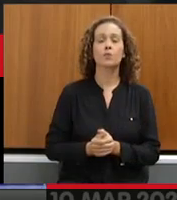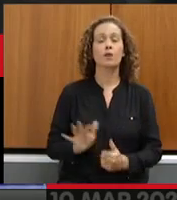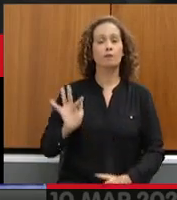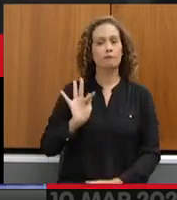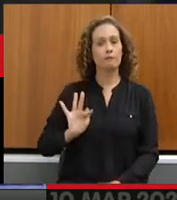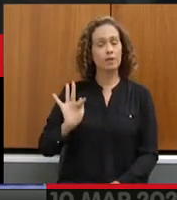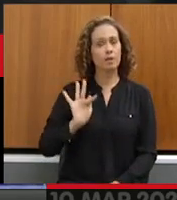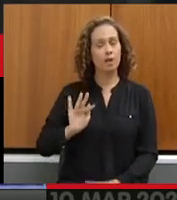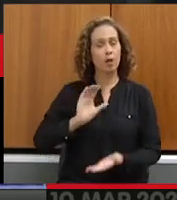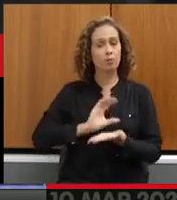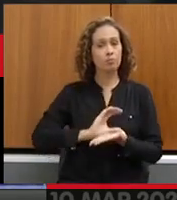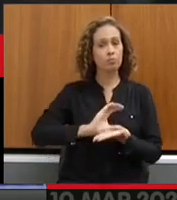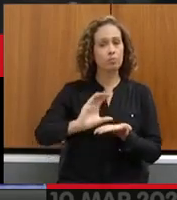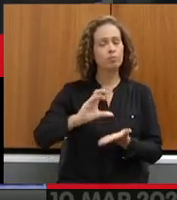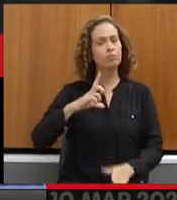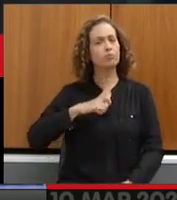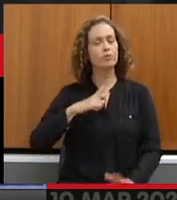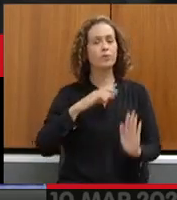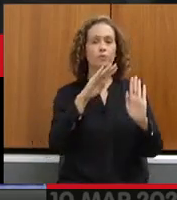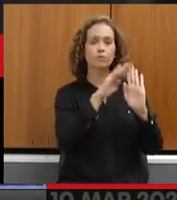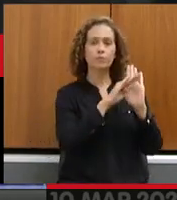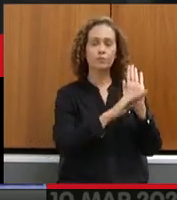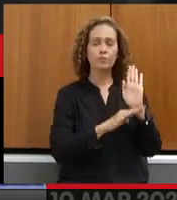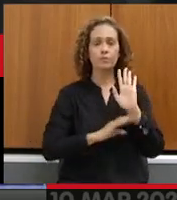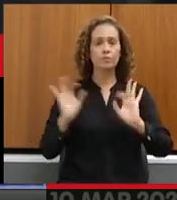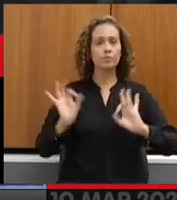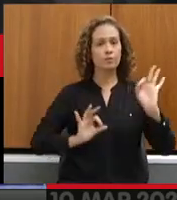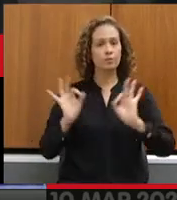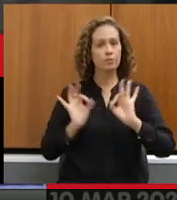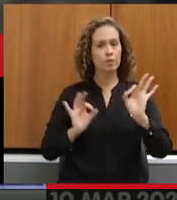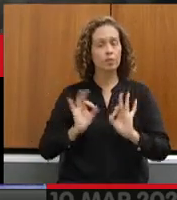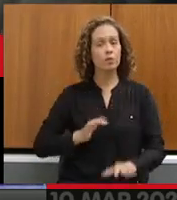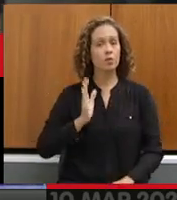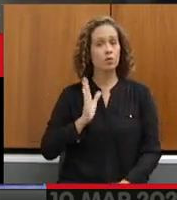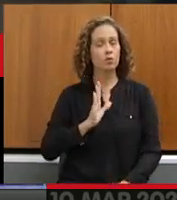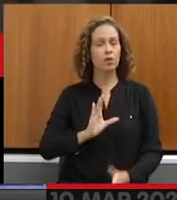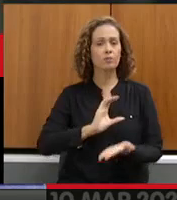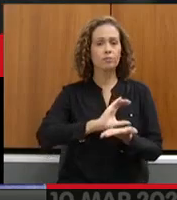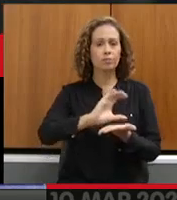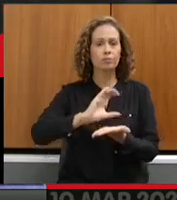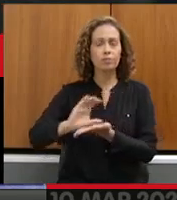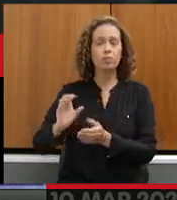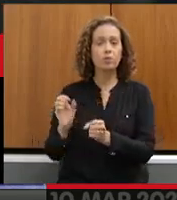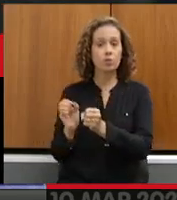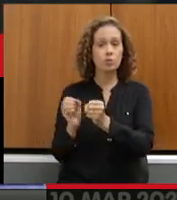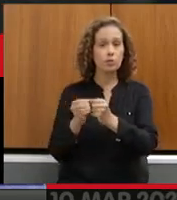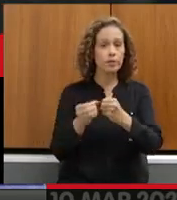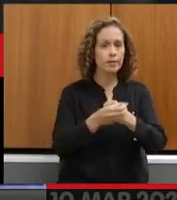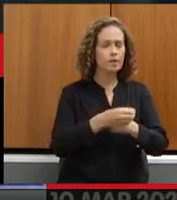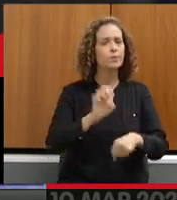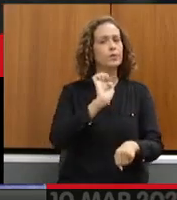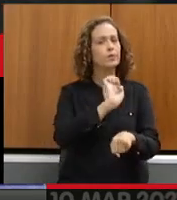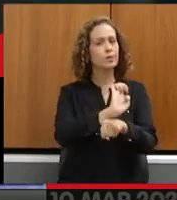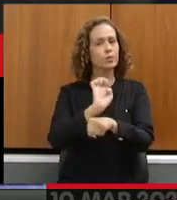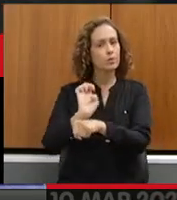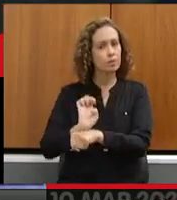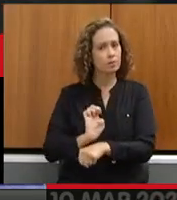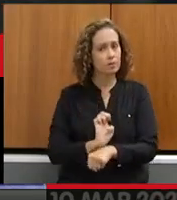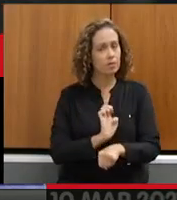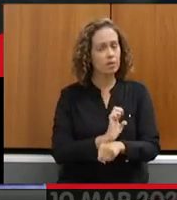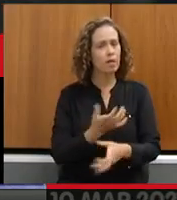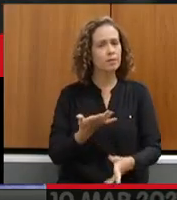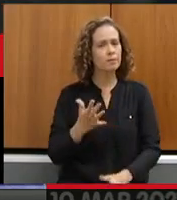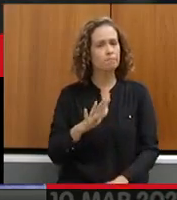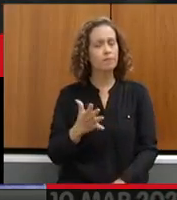e nós tivemos um programa do ministério né que foi repassado para os municípios e para os Estados em